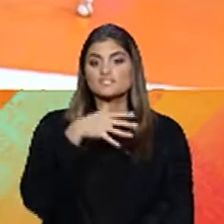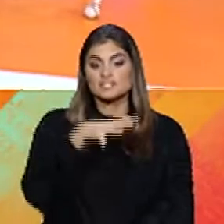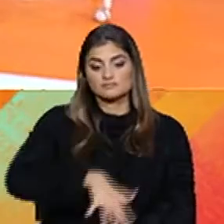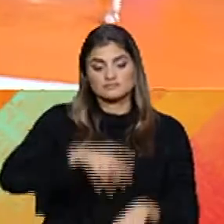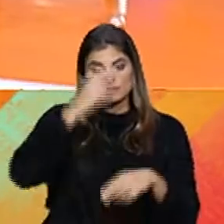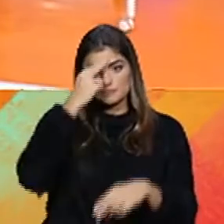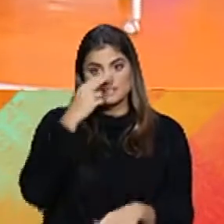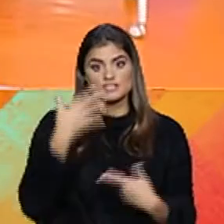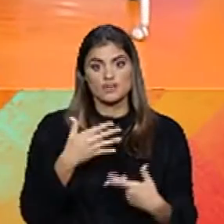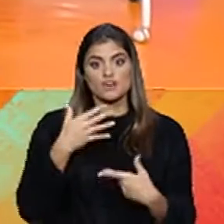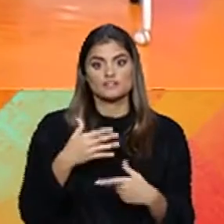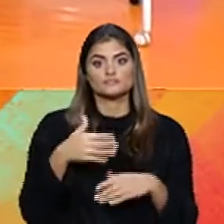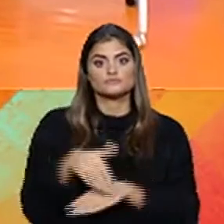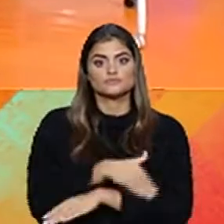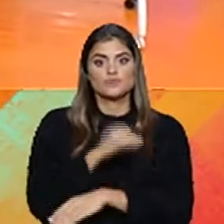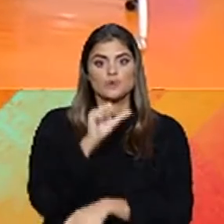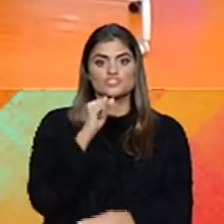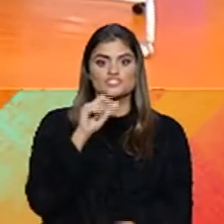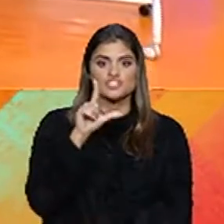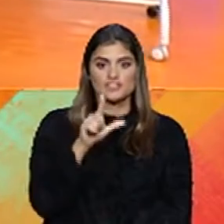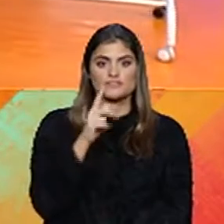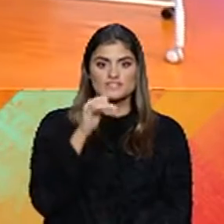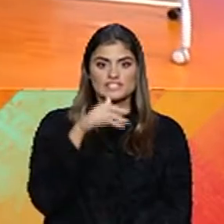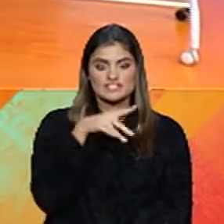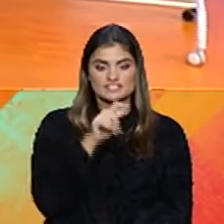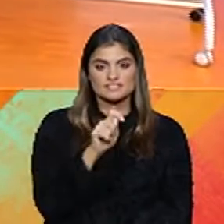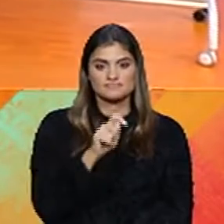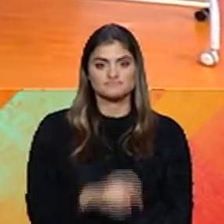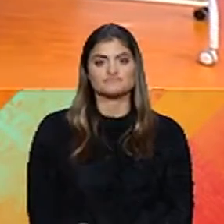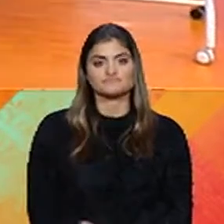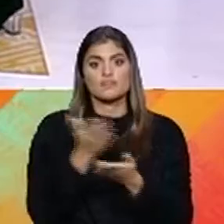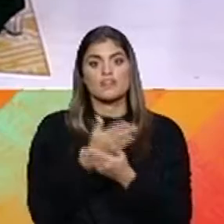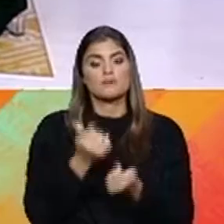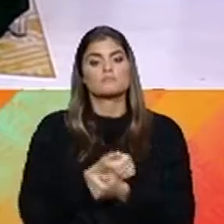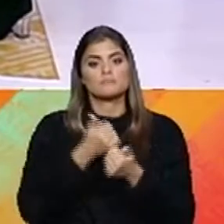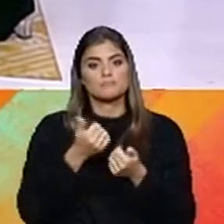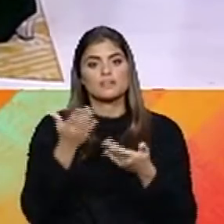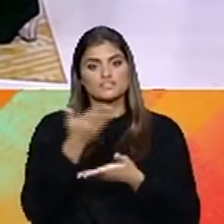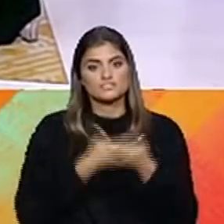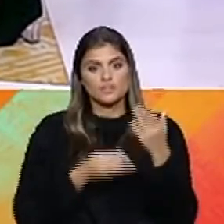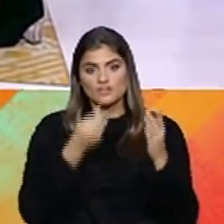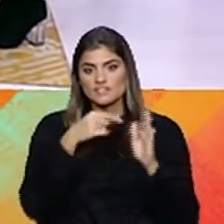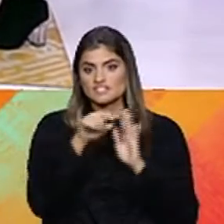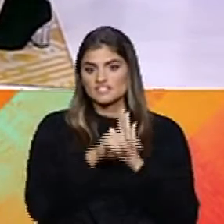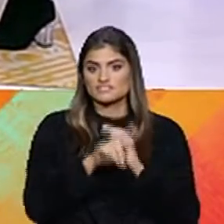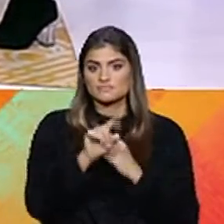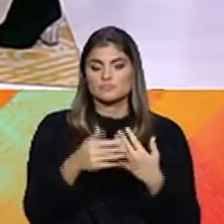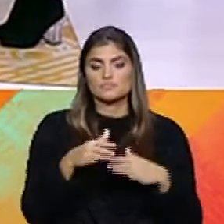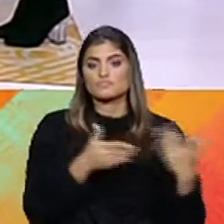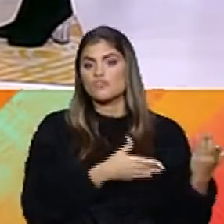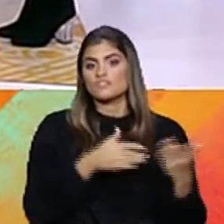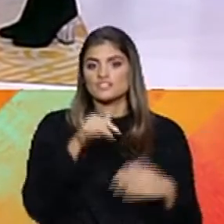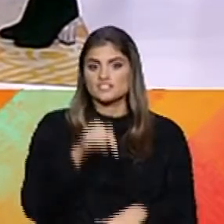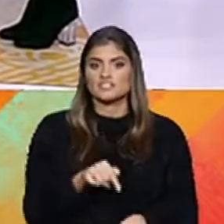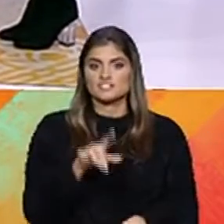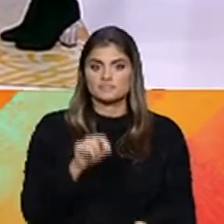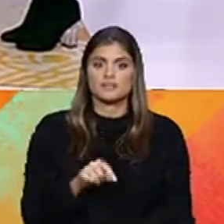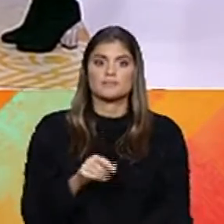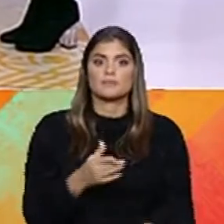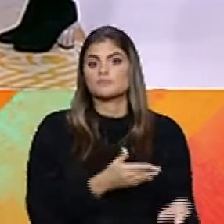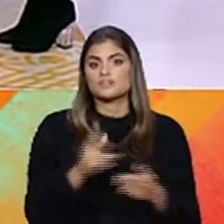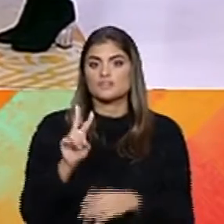Guimarães para terminar as duas vezes mas eu disse assim mas o nosso convidados à questão